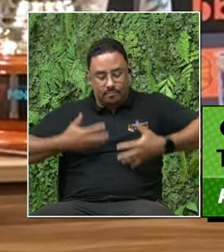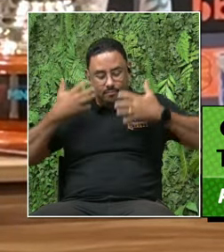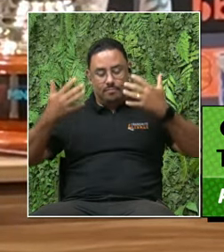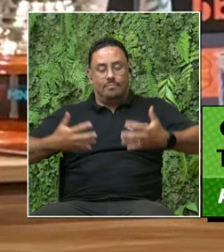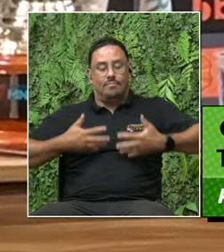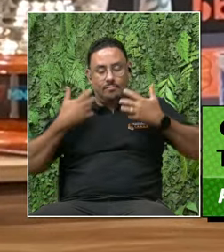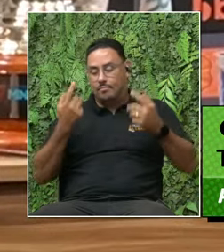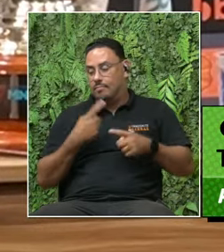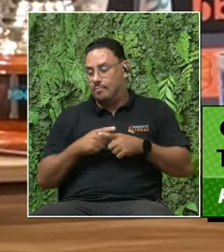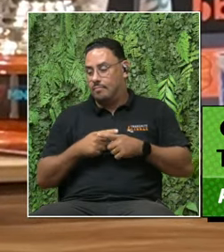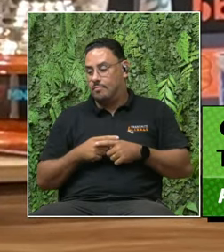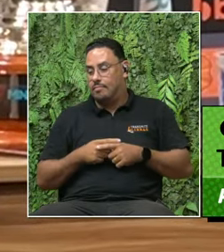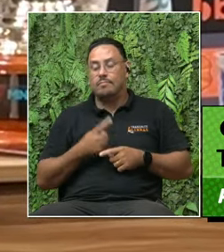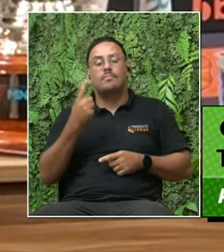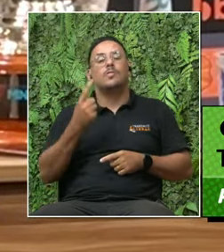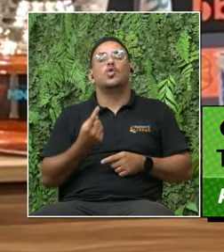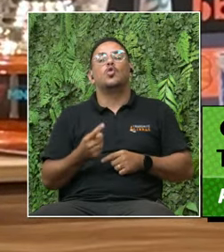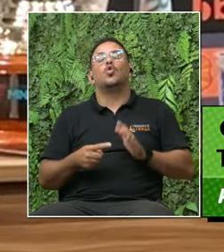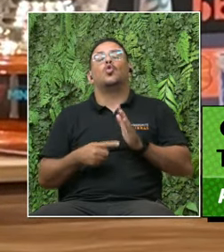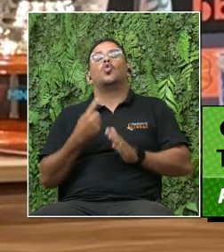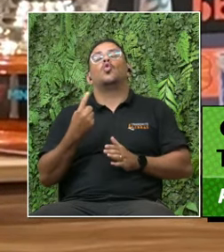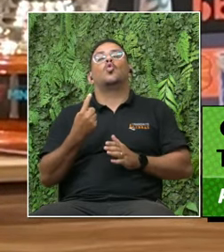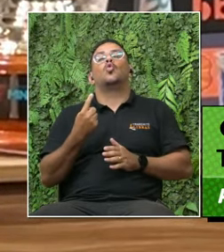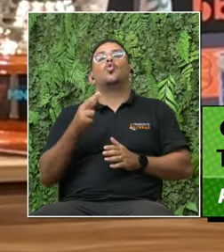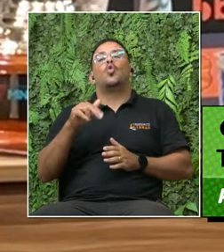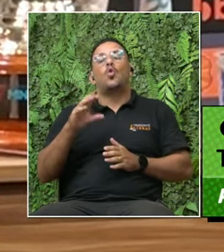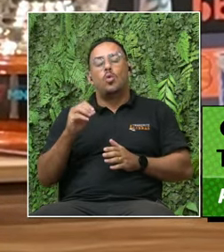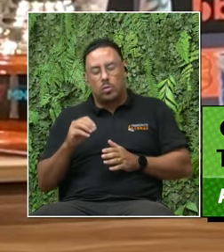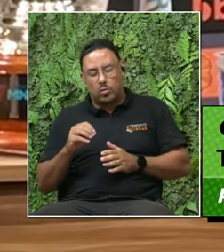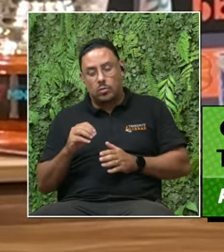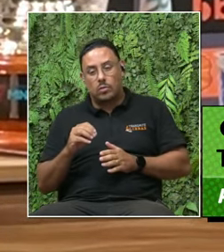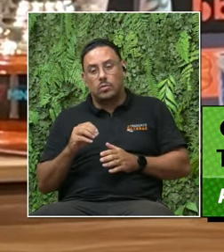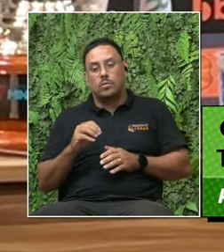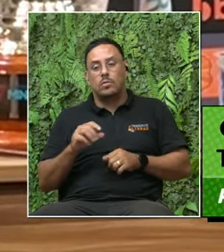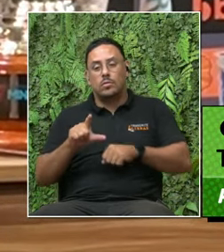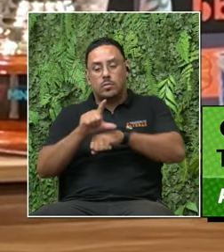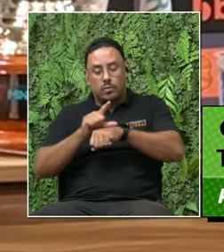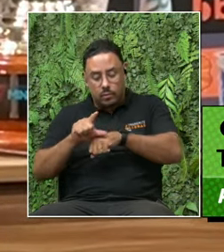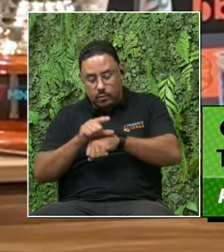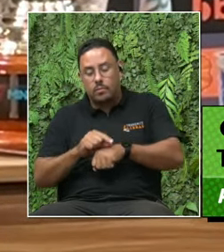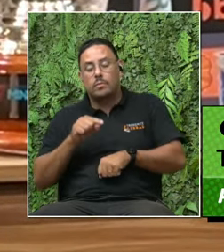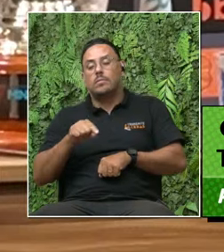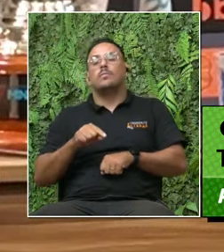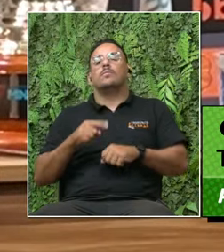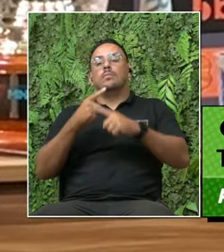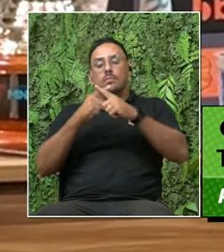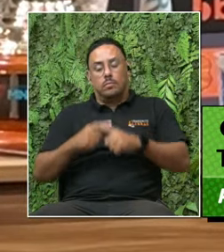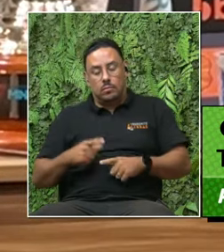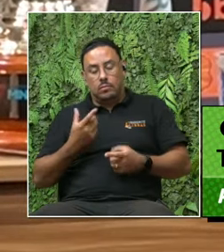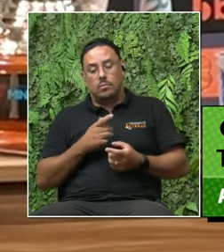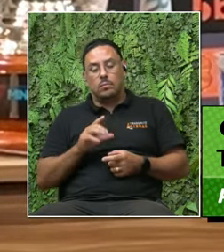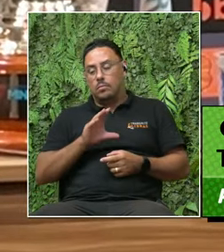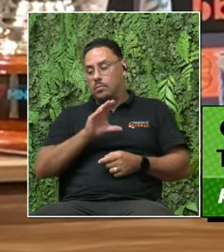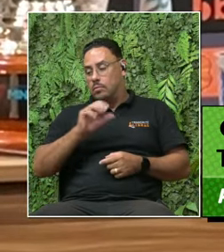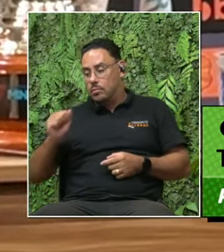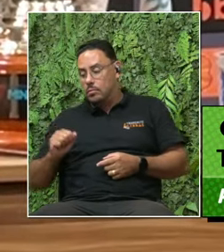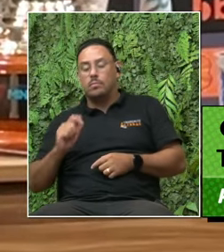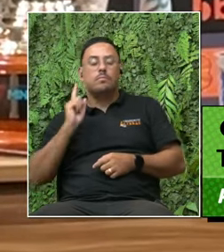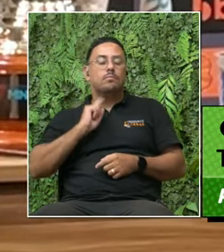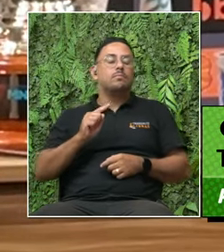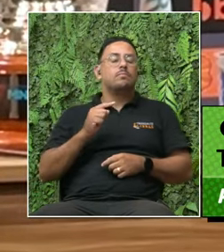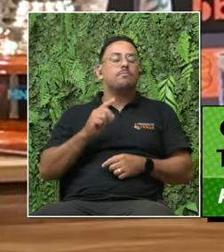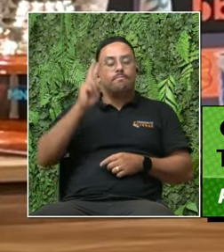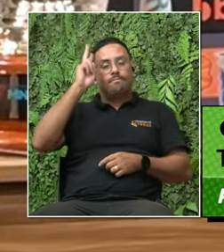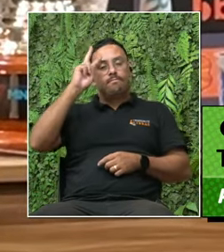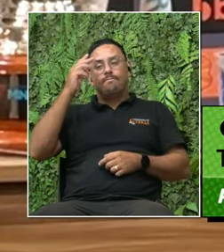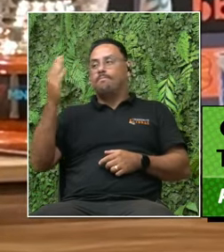porque foi o o único brasileiro a vencer na primeira rodada da Libertadores agora é o campeão é mineiro queria saber se você